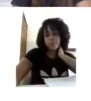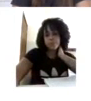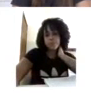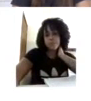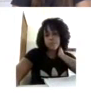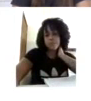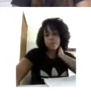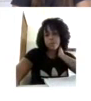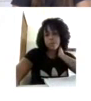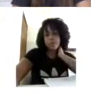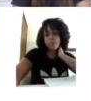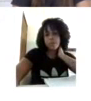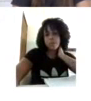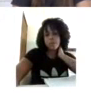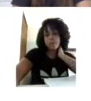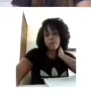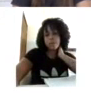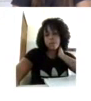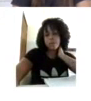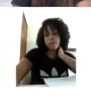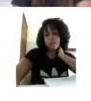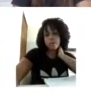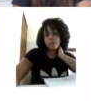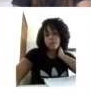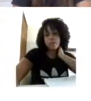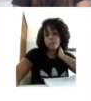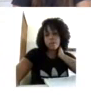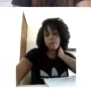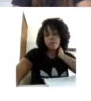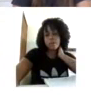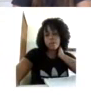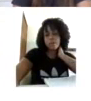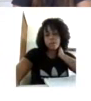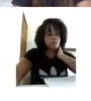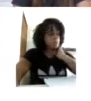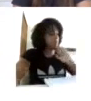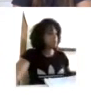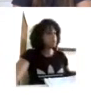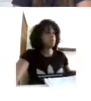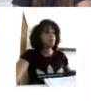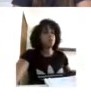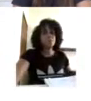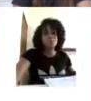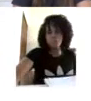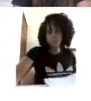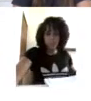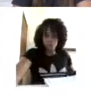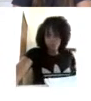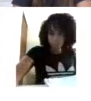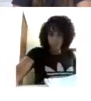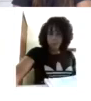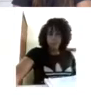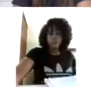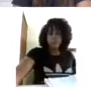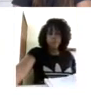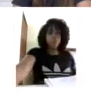pouco sobre isso e eu aqui acompanharei de perto, né? Mas em uma distância virtual, mas de